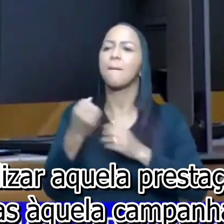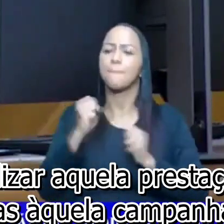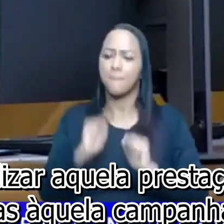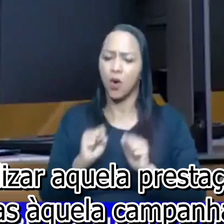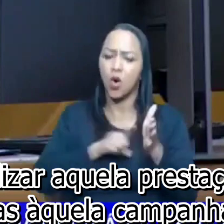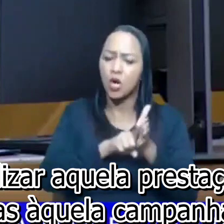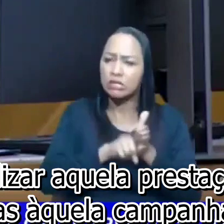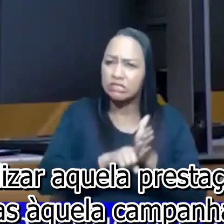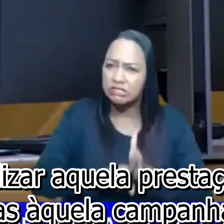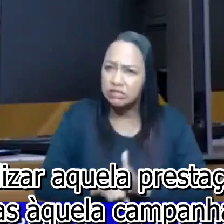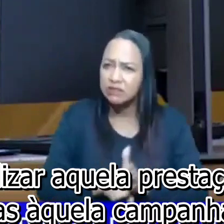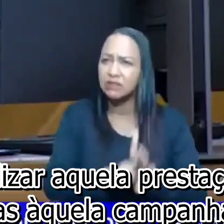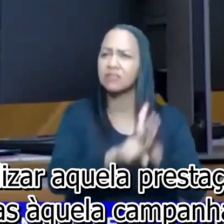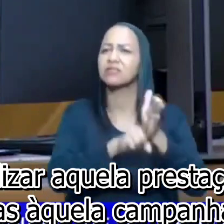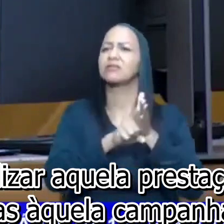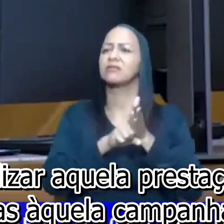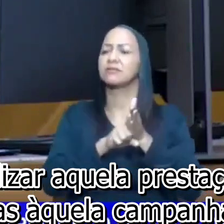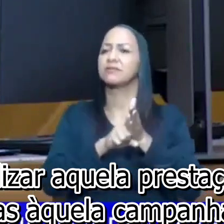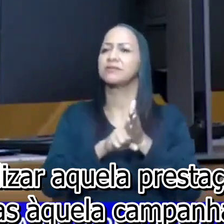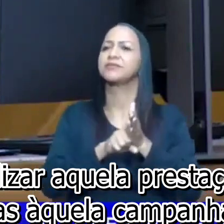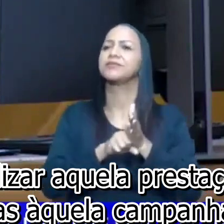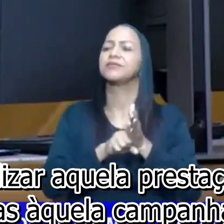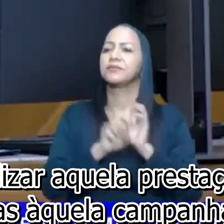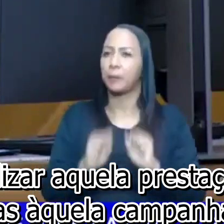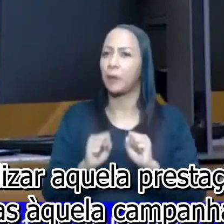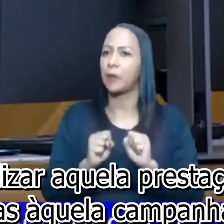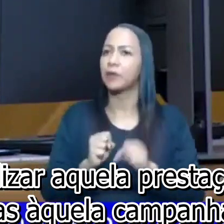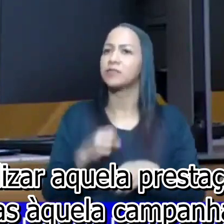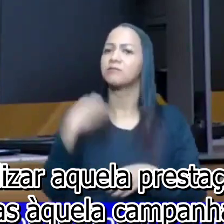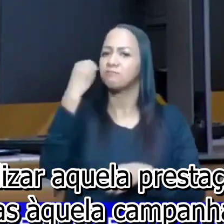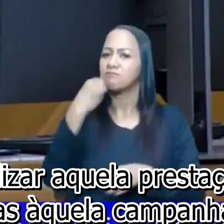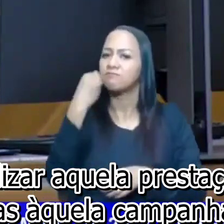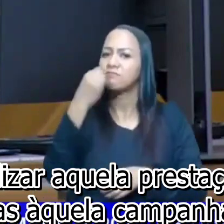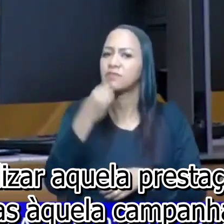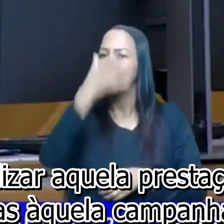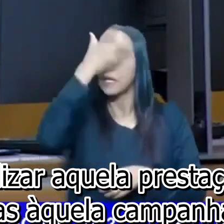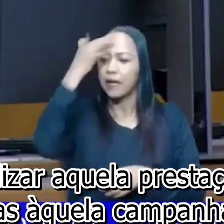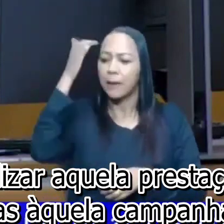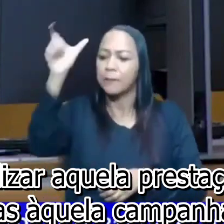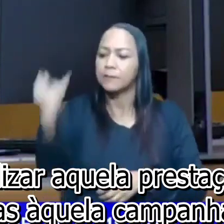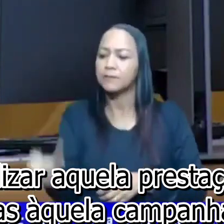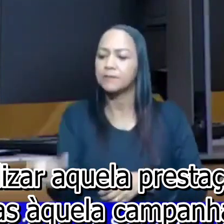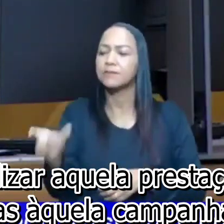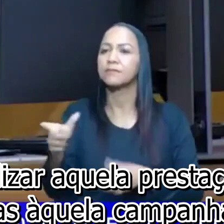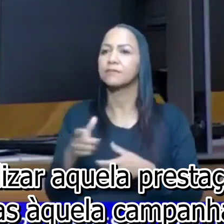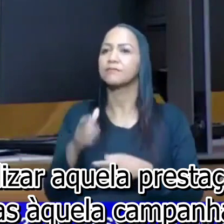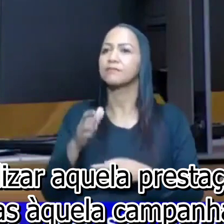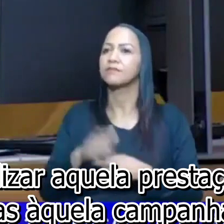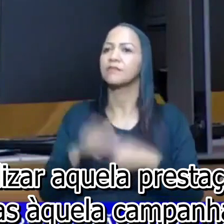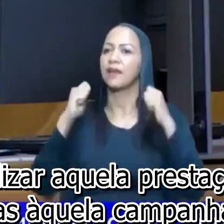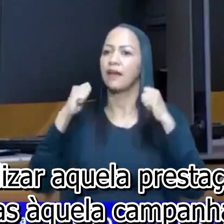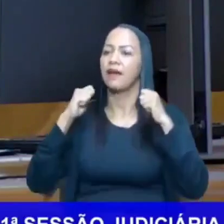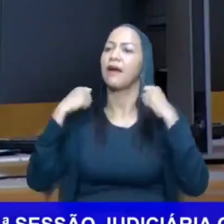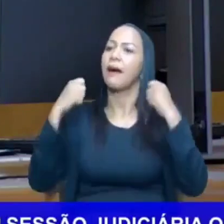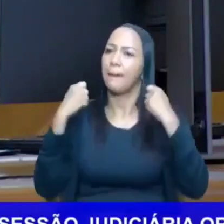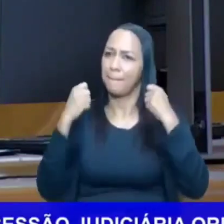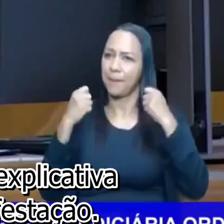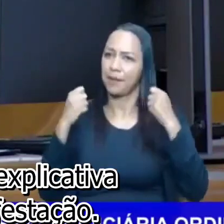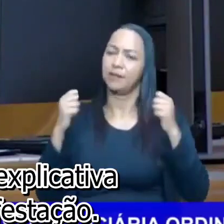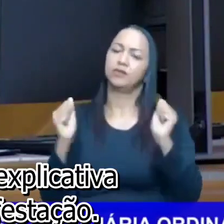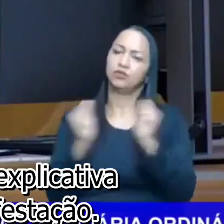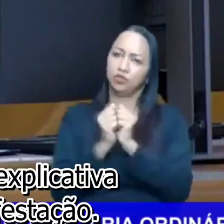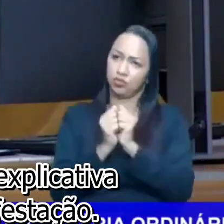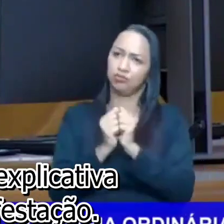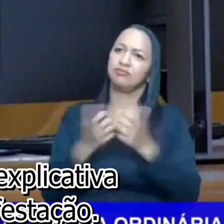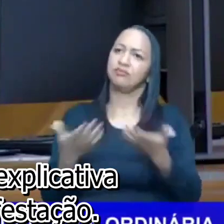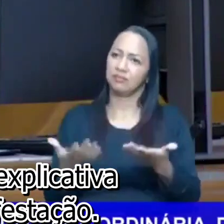fiscalizar aquela prestação de contas, possa verificar quem são as pessoas vinculadas àquela campanha, e isso tudo pode ser feito